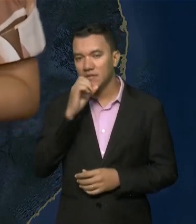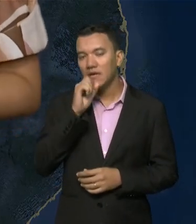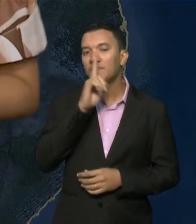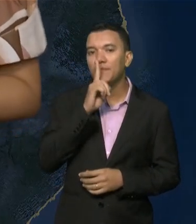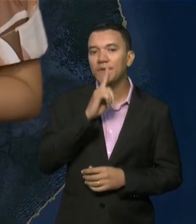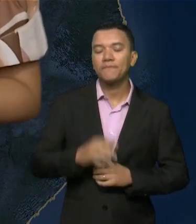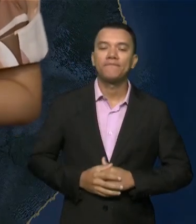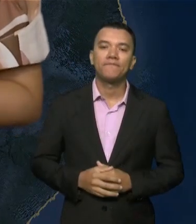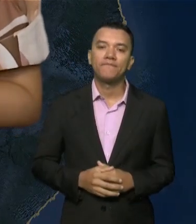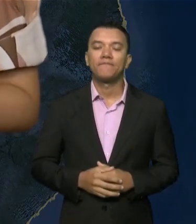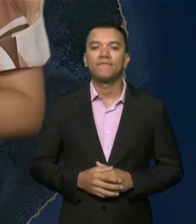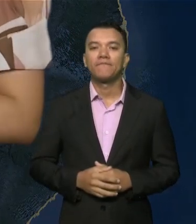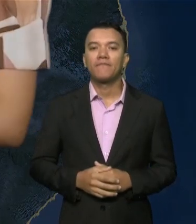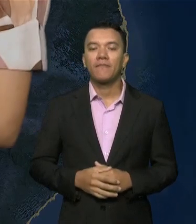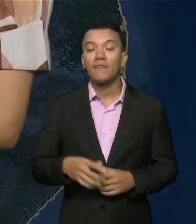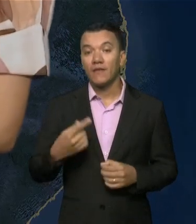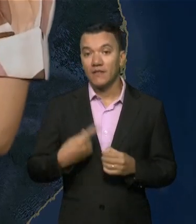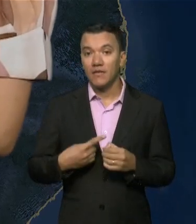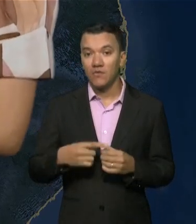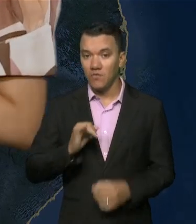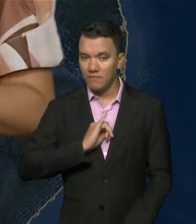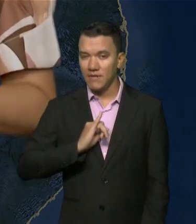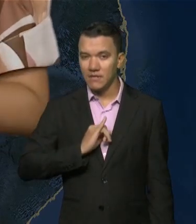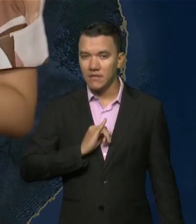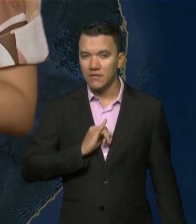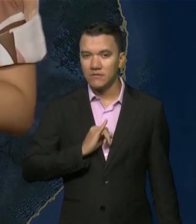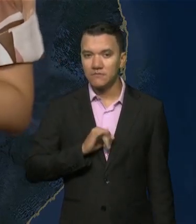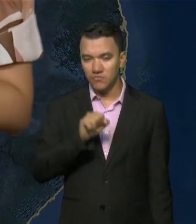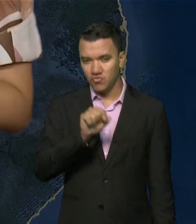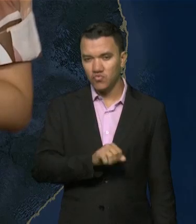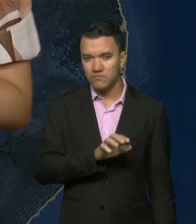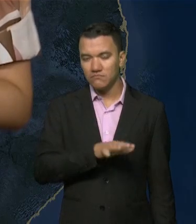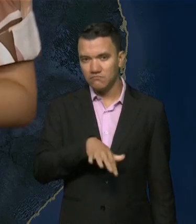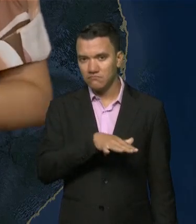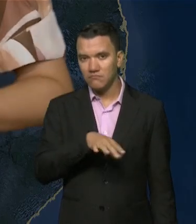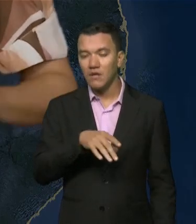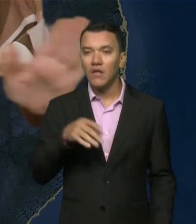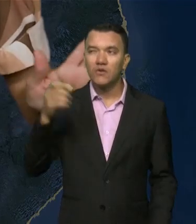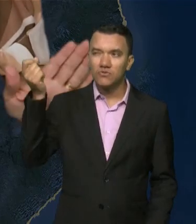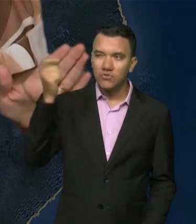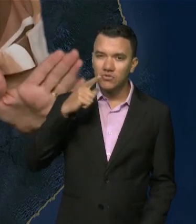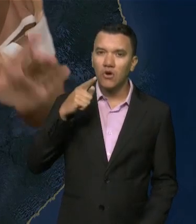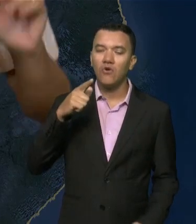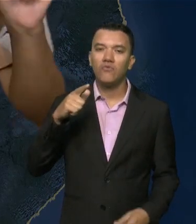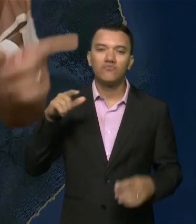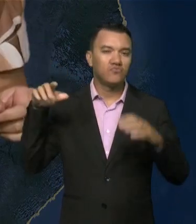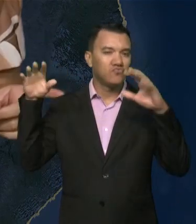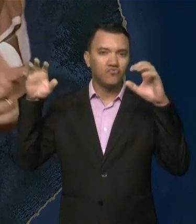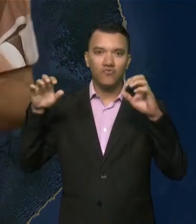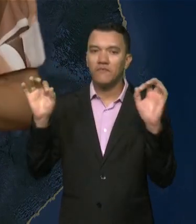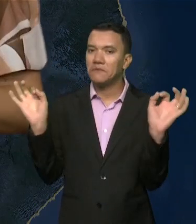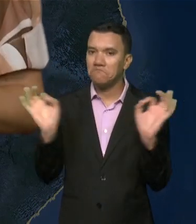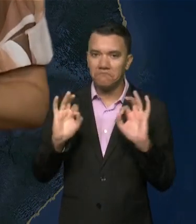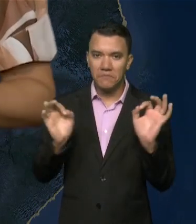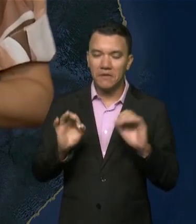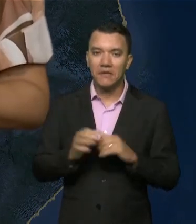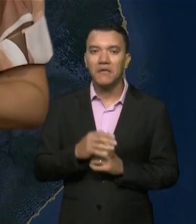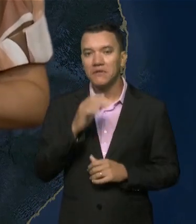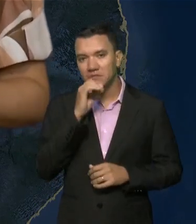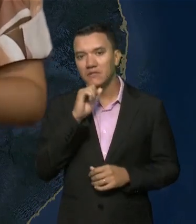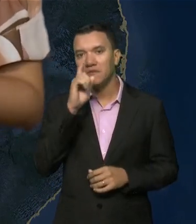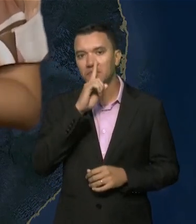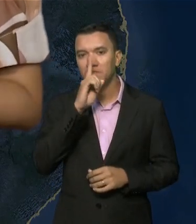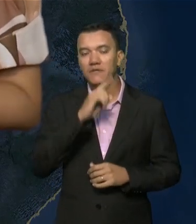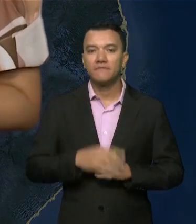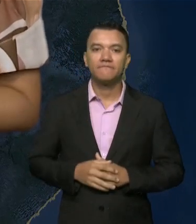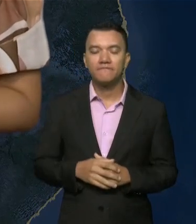domingo. Já em Imperatriz, região sul do estado, o fim de semana por lá é de solzão, sem chuva também, tanto no sábado quanto no